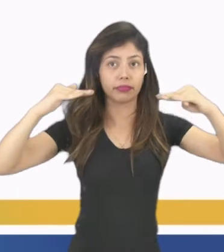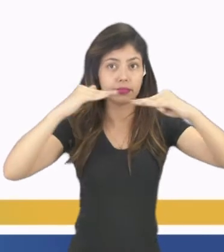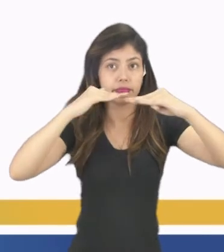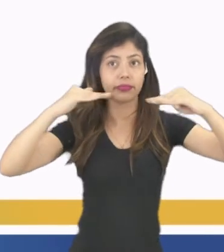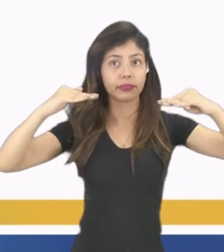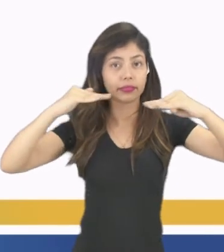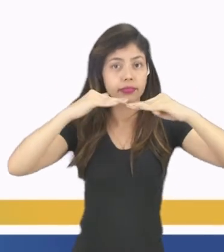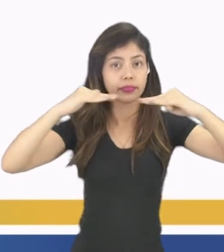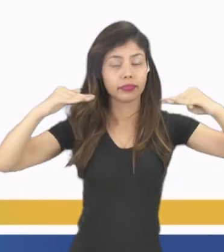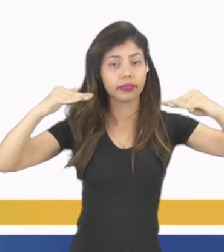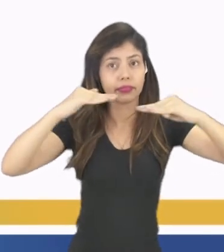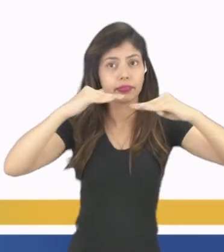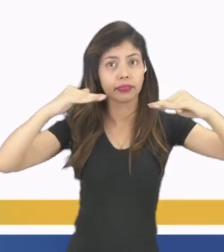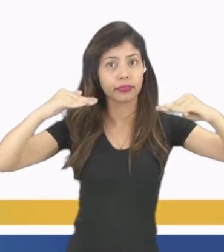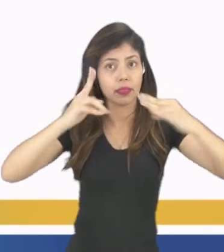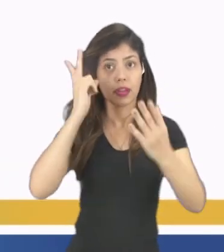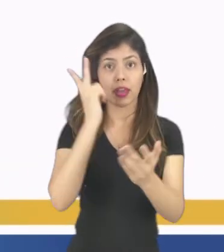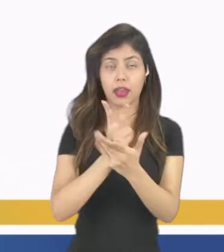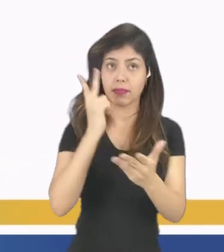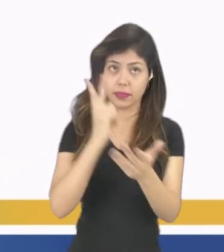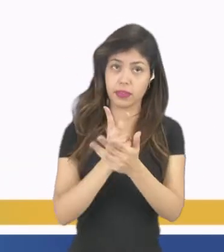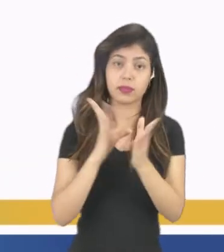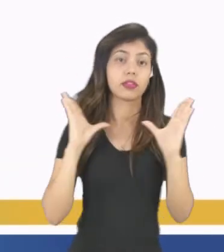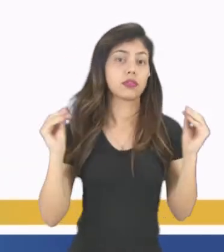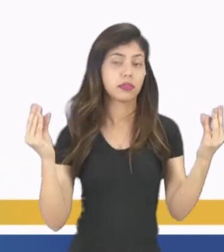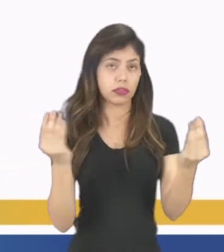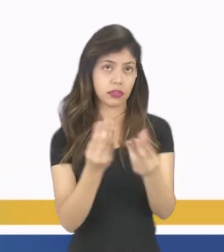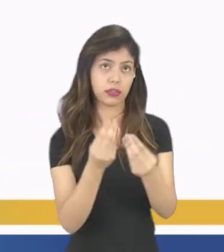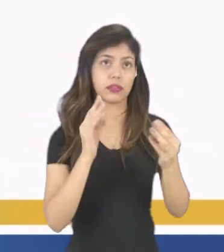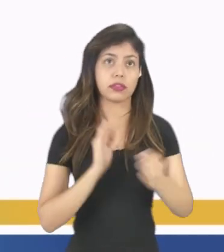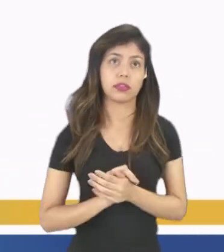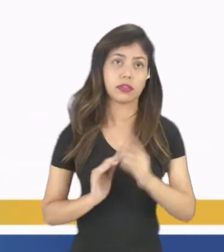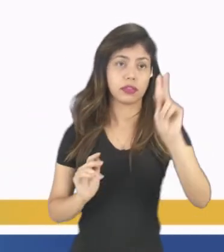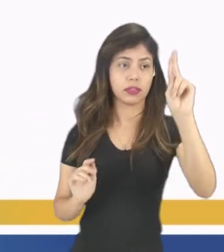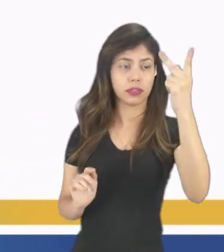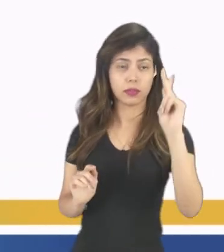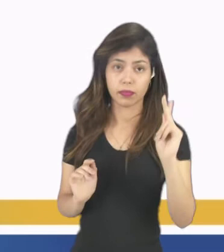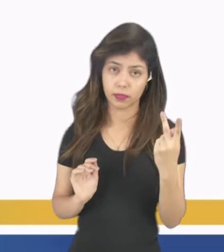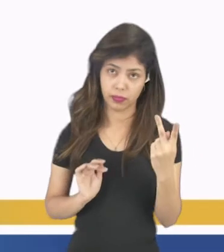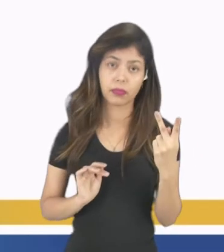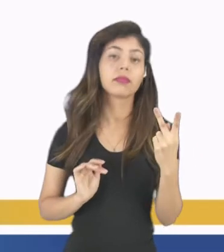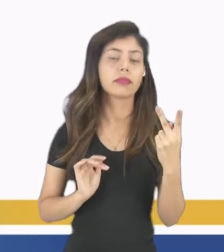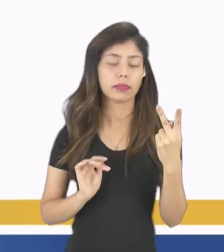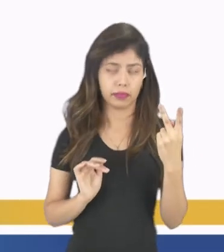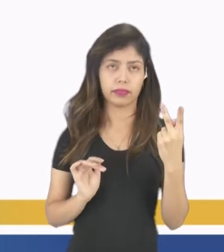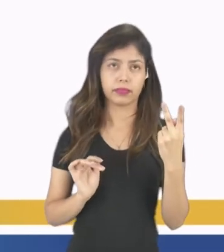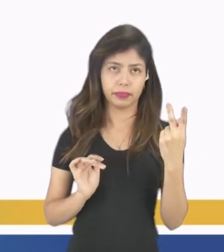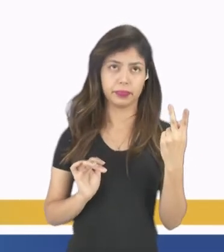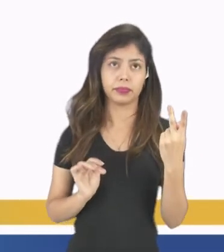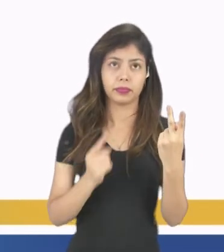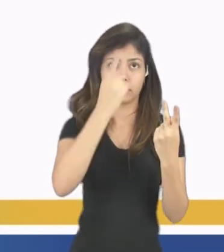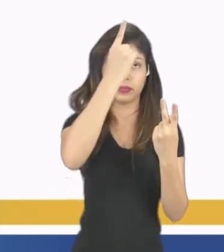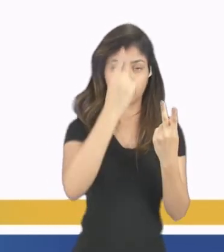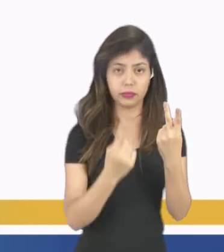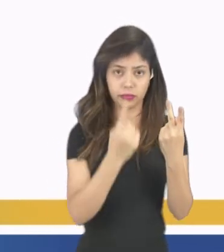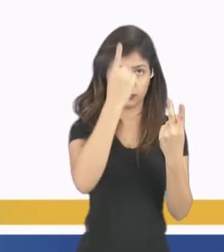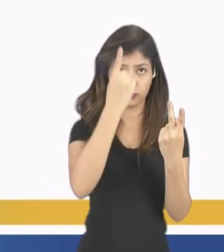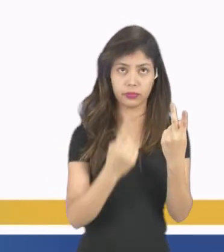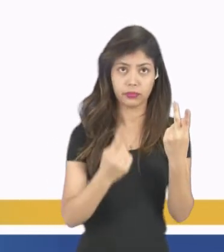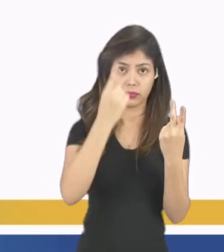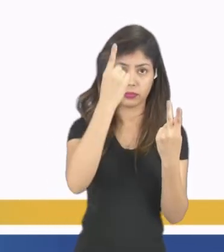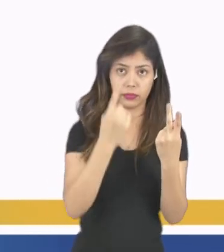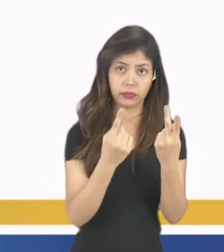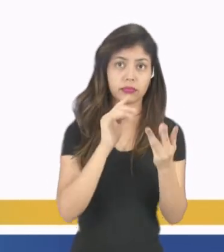tá? A gente está utilizando as mesmas substâncias. Então, nós temos aqui, ó, essa primeira substância está na mesma orientação da